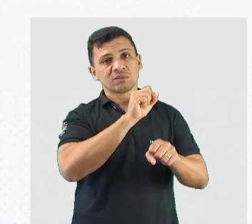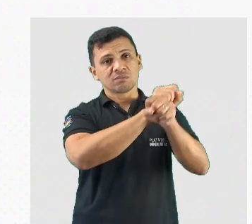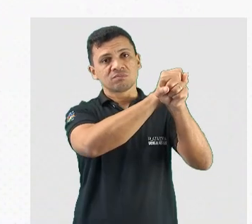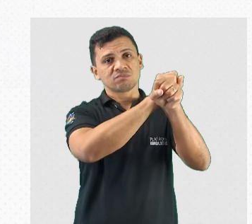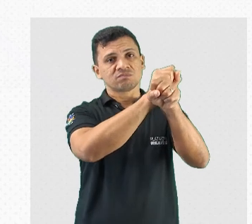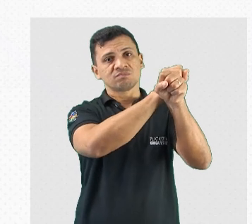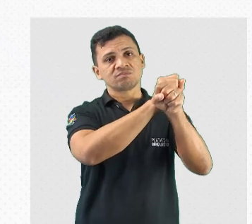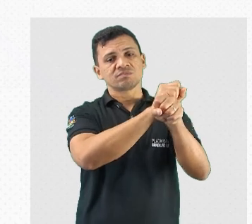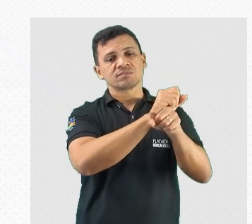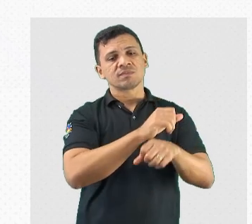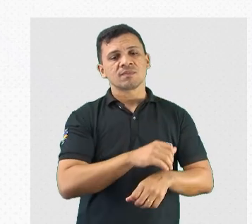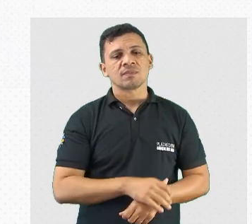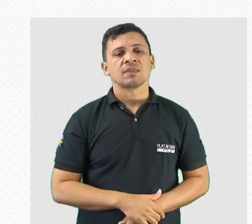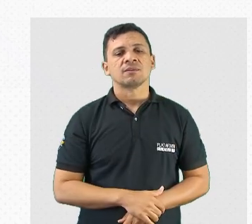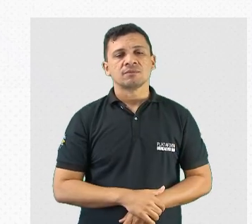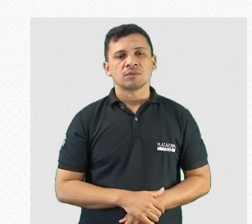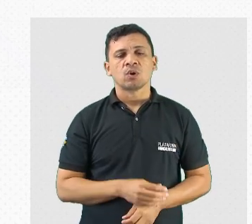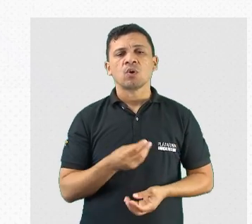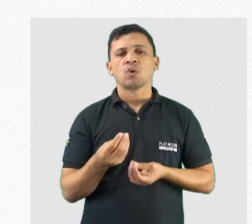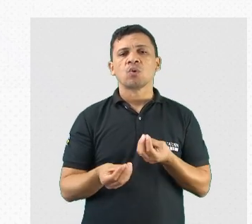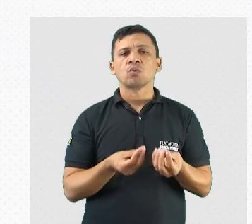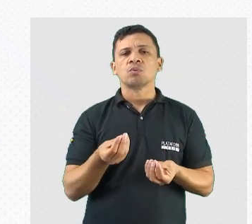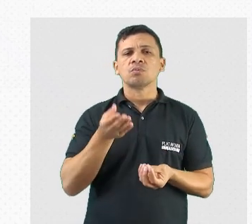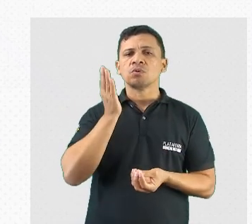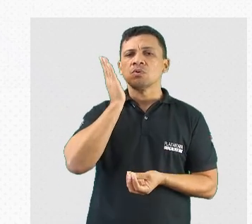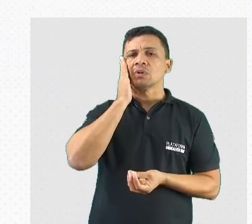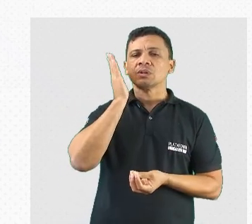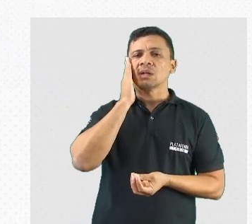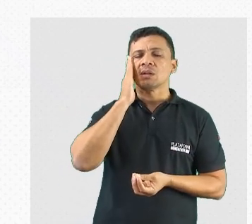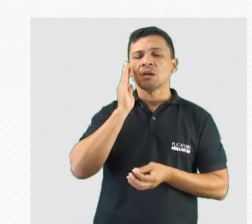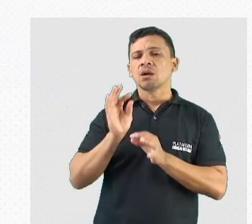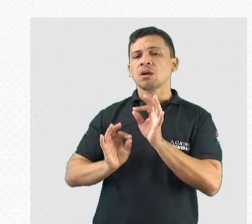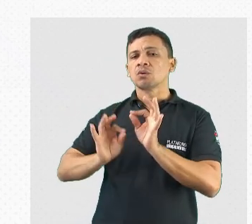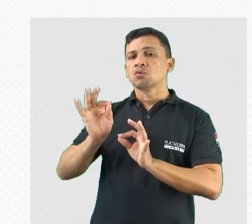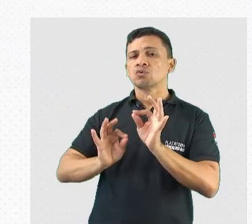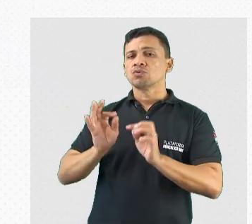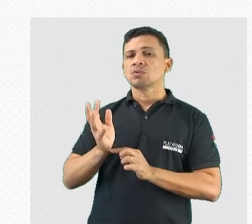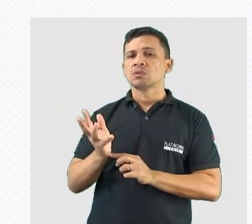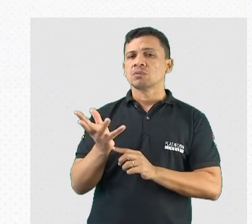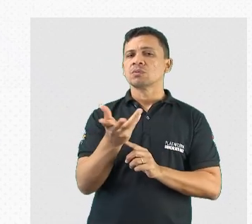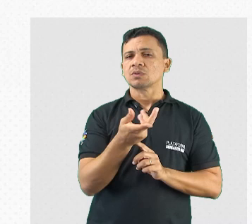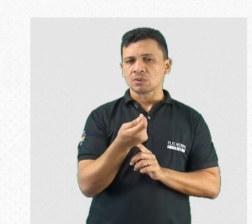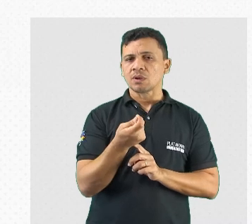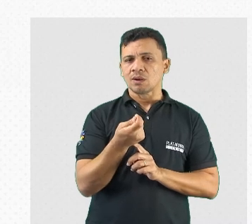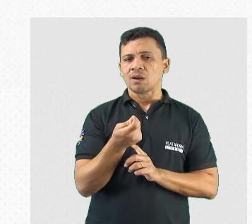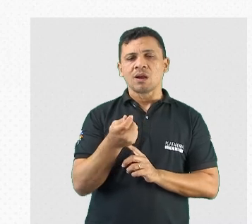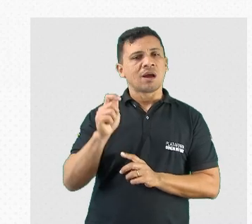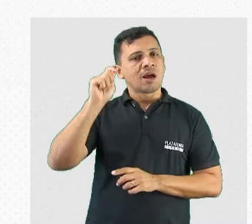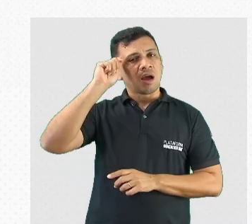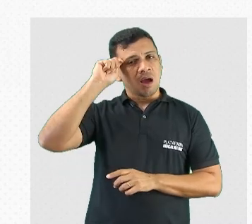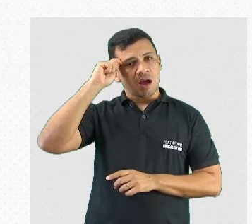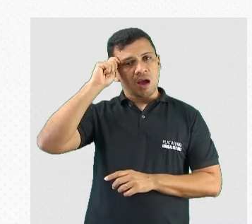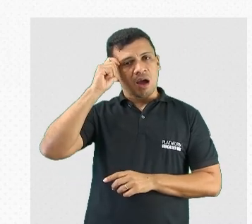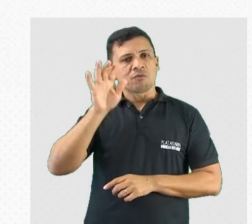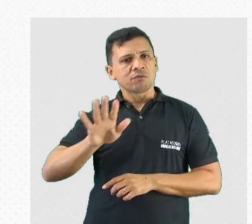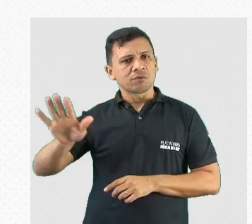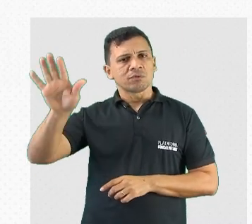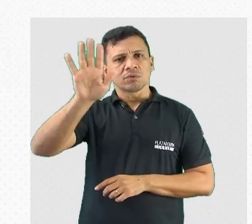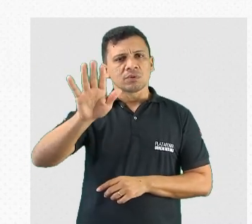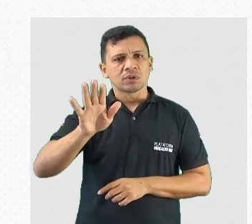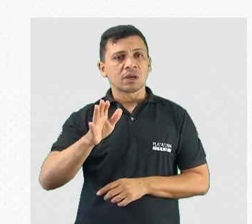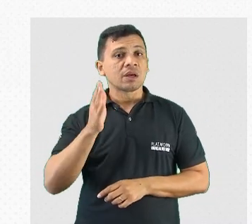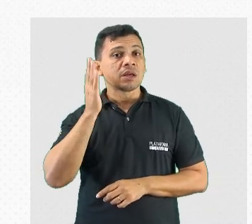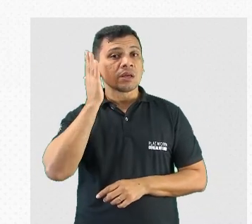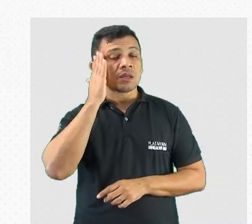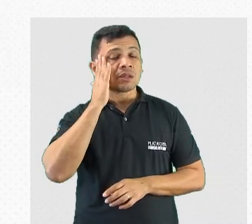colonial. Bom, para a gente entender essa construção da arte afro-brasileira, é necessário entender o projeto de lei